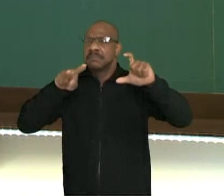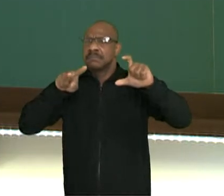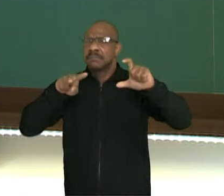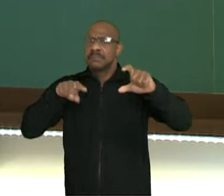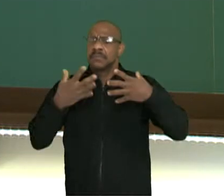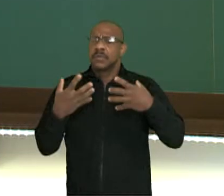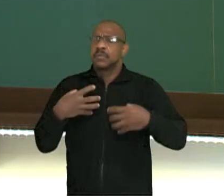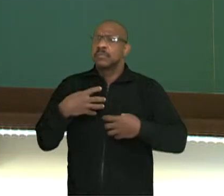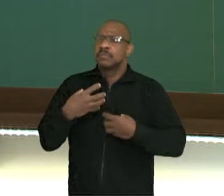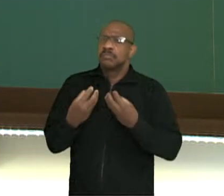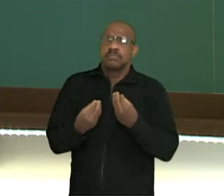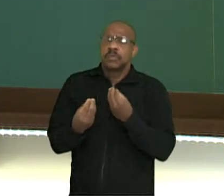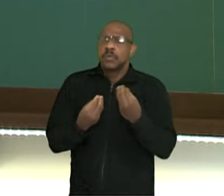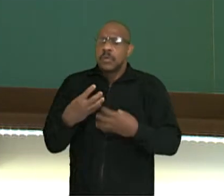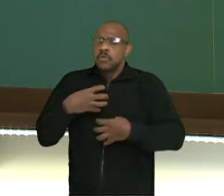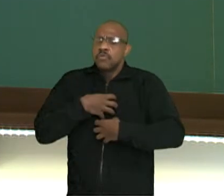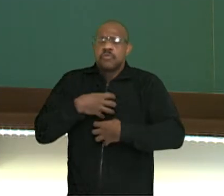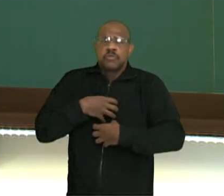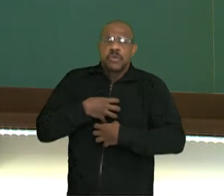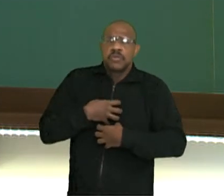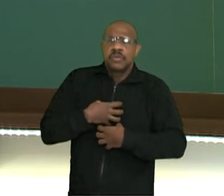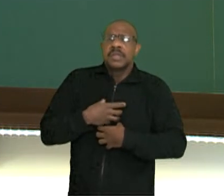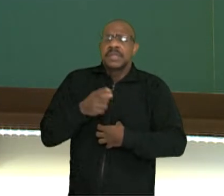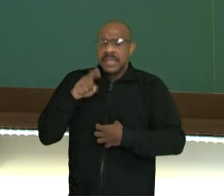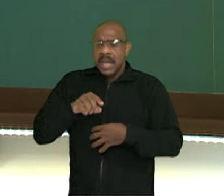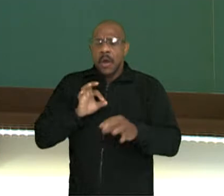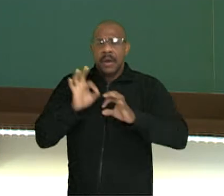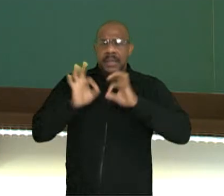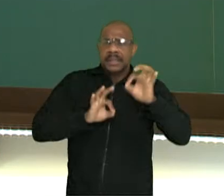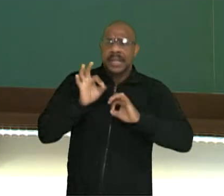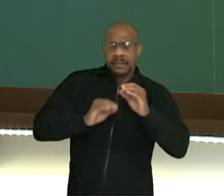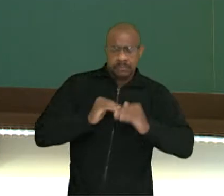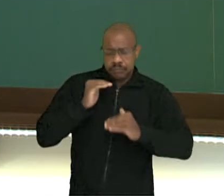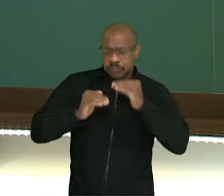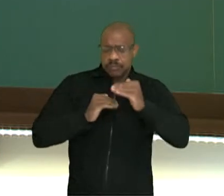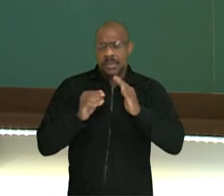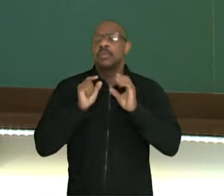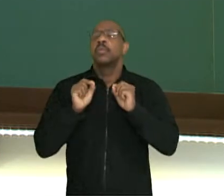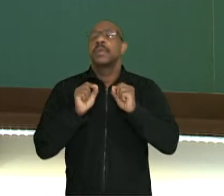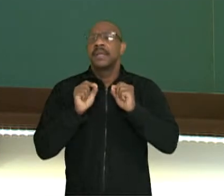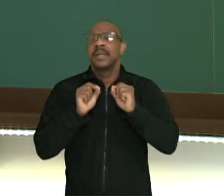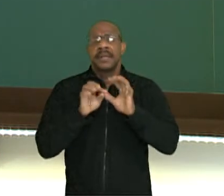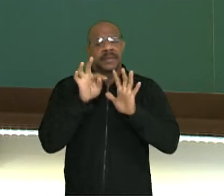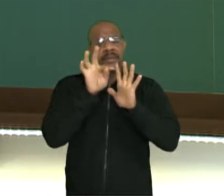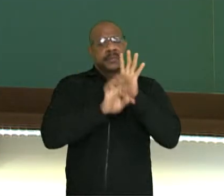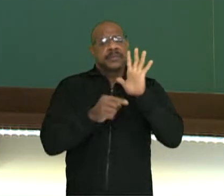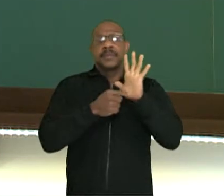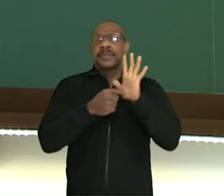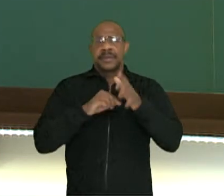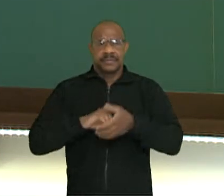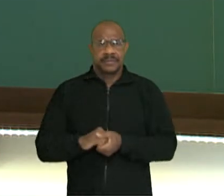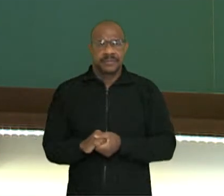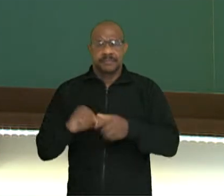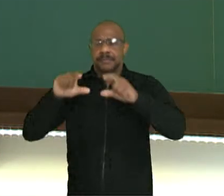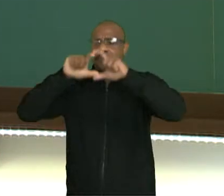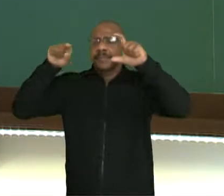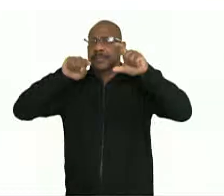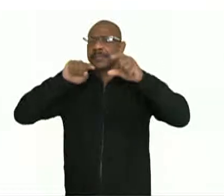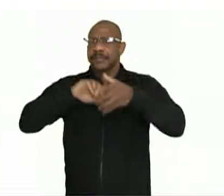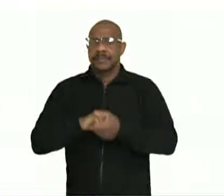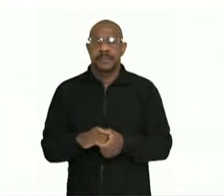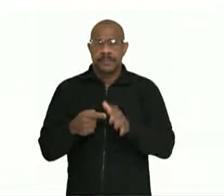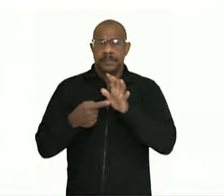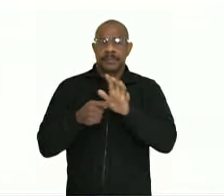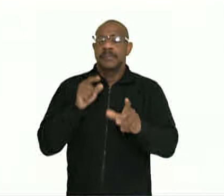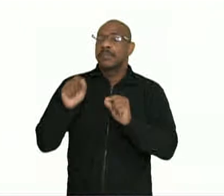maneira como foi organizado o desenvolvimento do artigo? Então, o trecho aponta para uma divisão da abordagem em